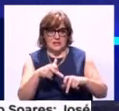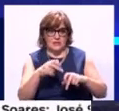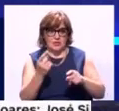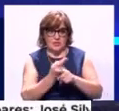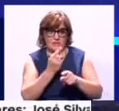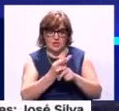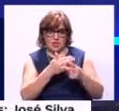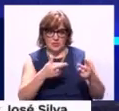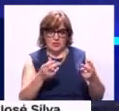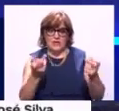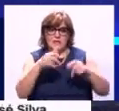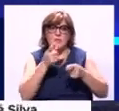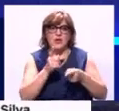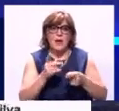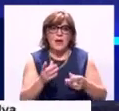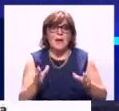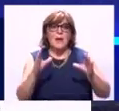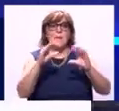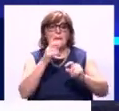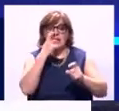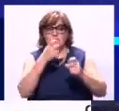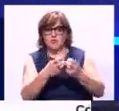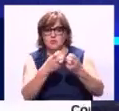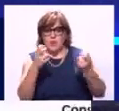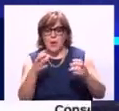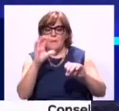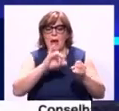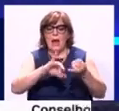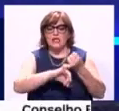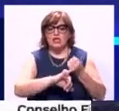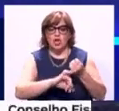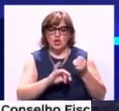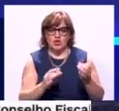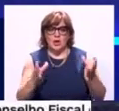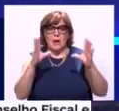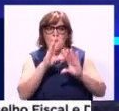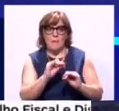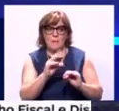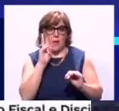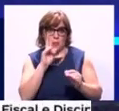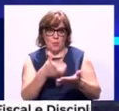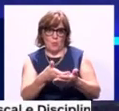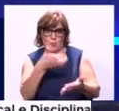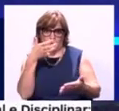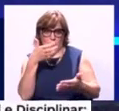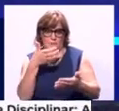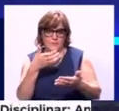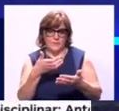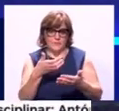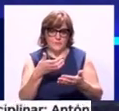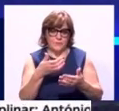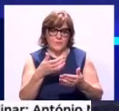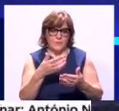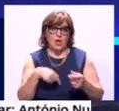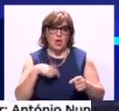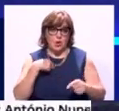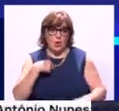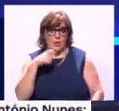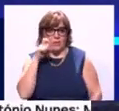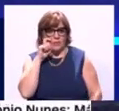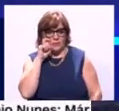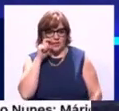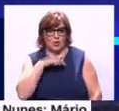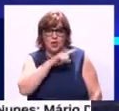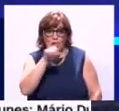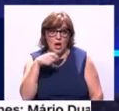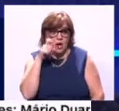modalidades, Júlio, sabe o que é que nós vamos trazer? Mais adeptos, mais sócios, mais visibilidade. Eu defendo...